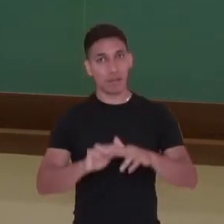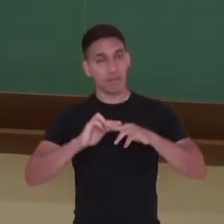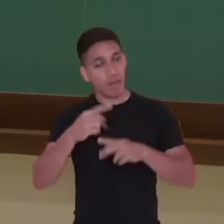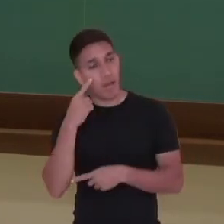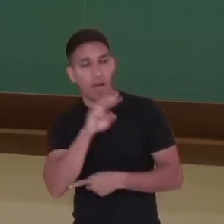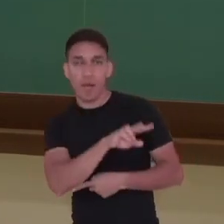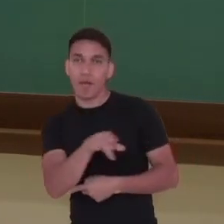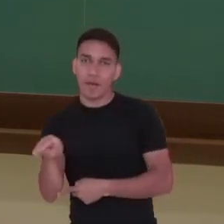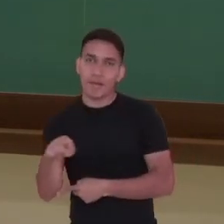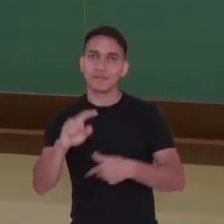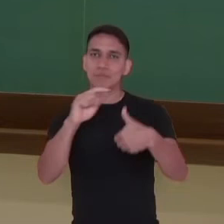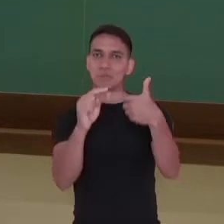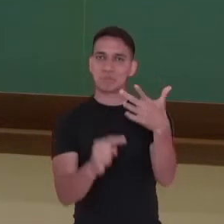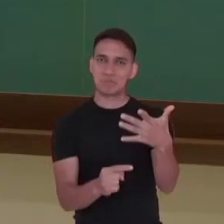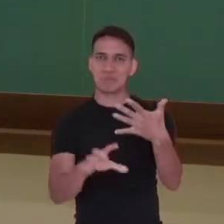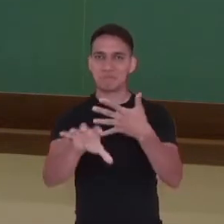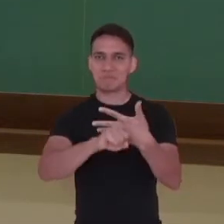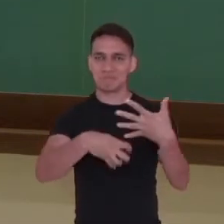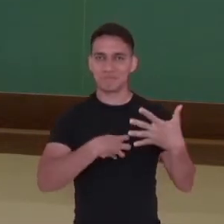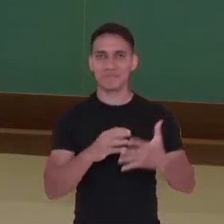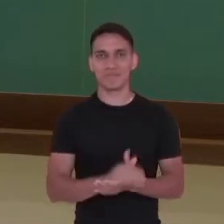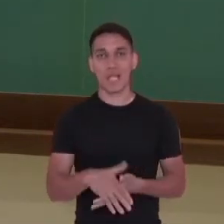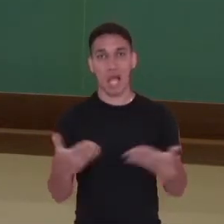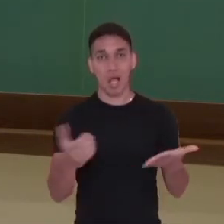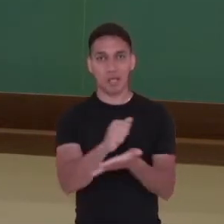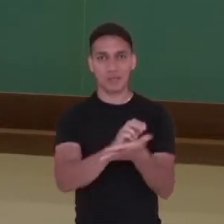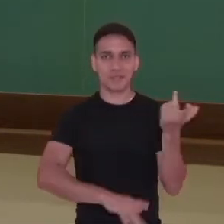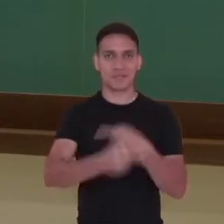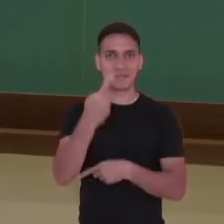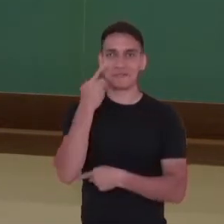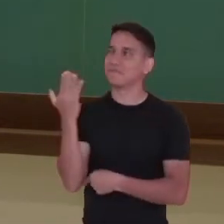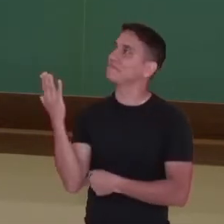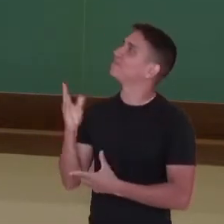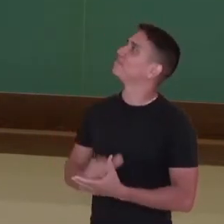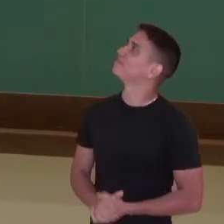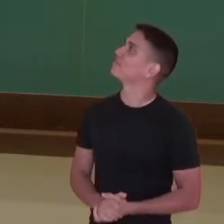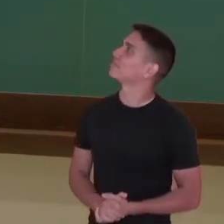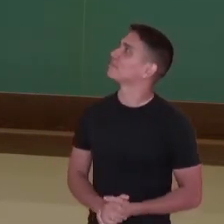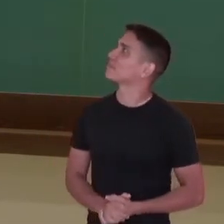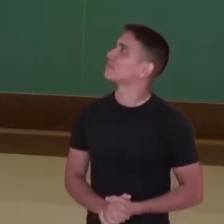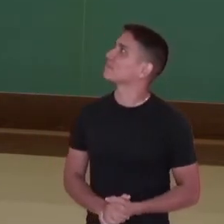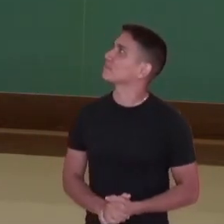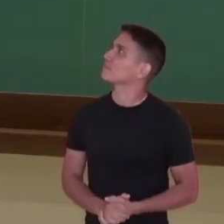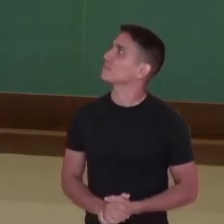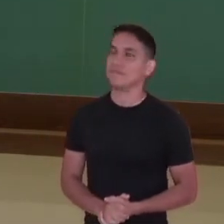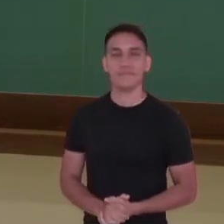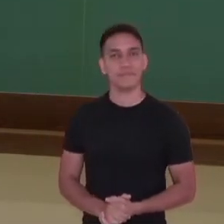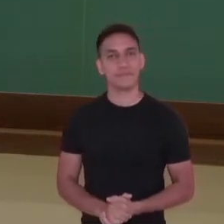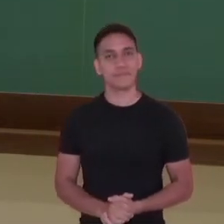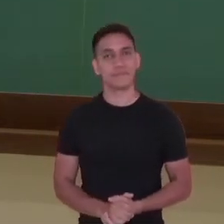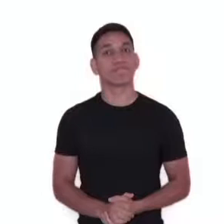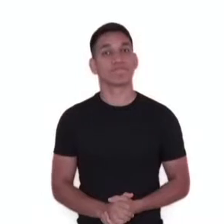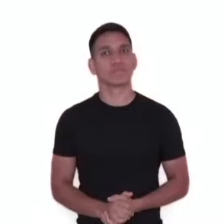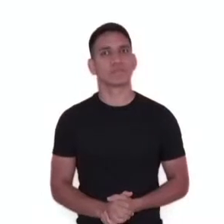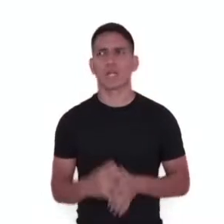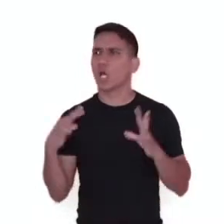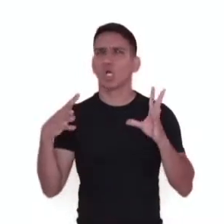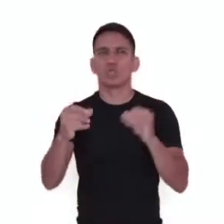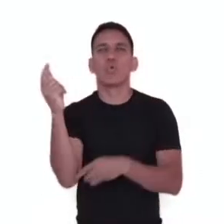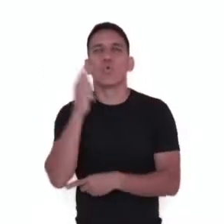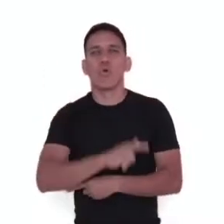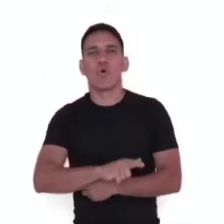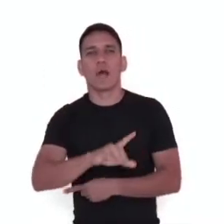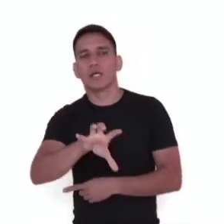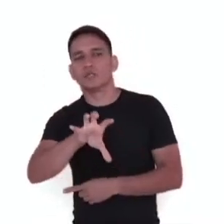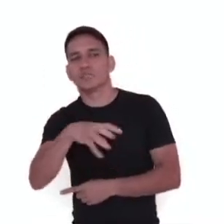através desses sentidos. E nós vamos para a nossa primeira atividade. Tudo o que sentimos